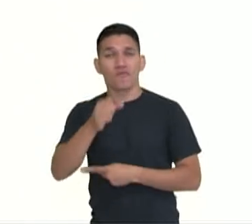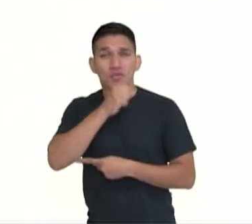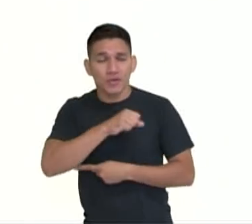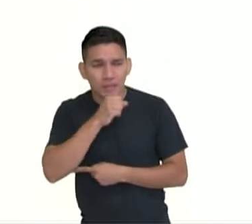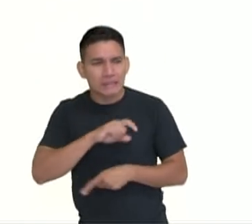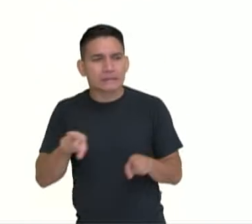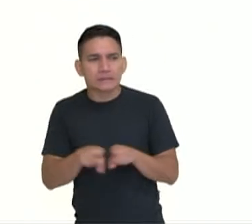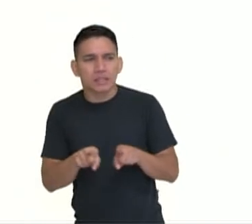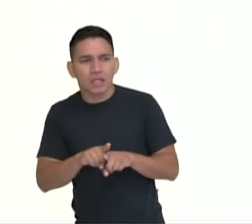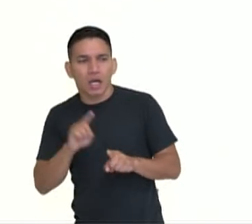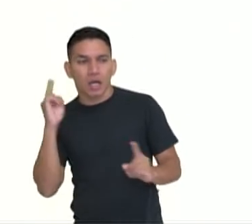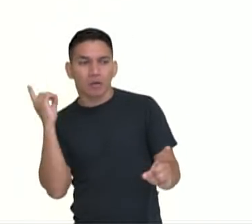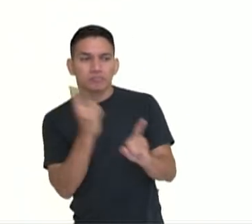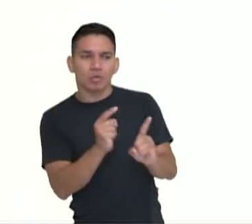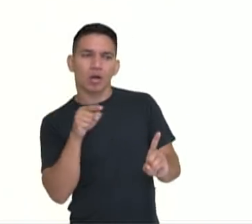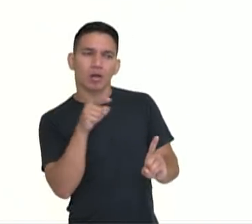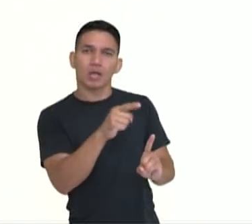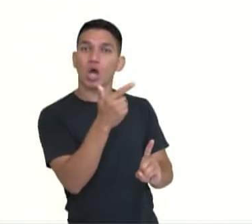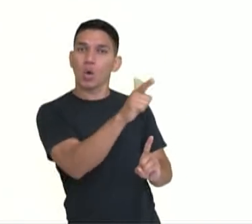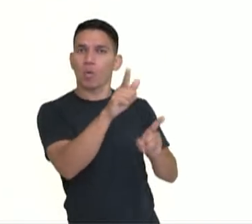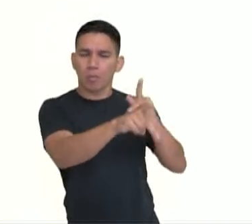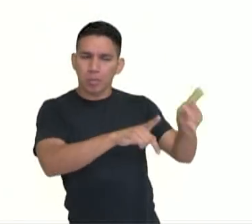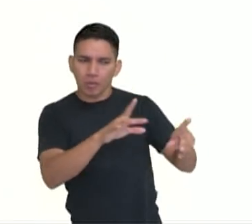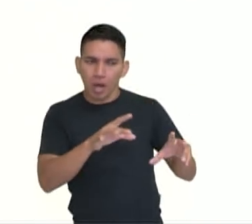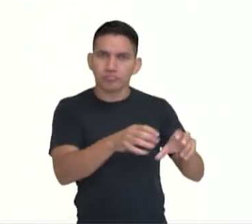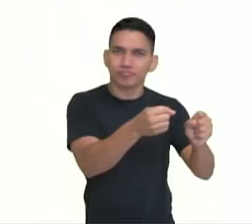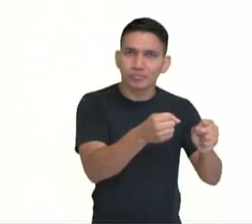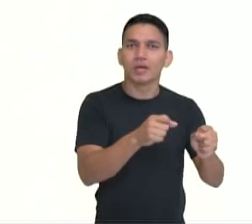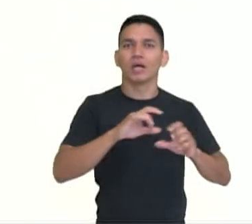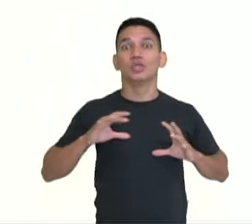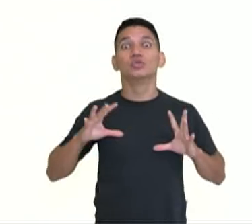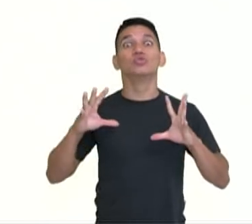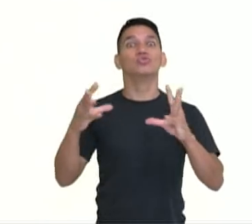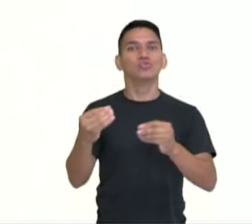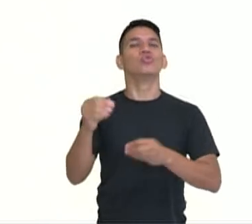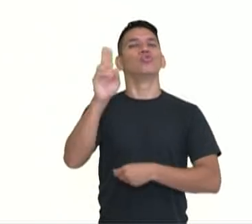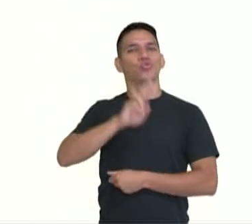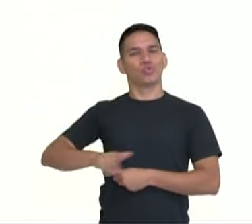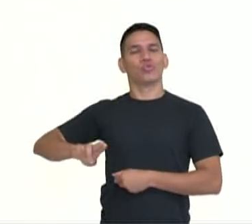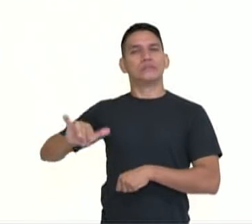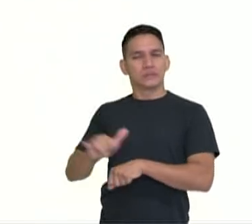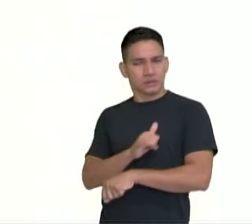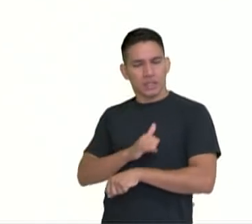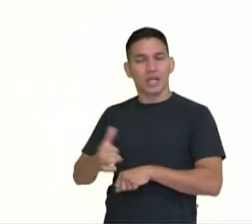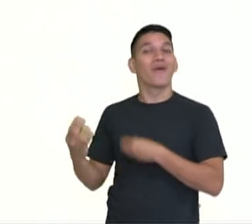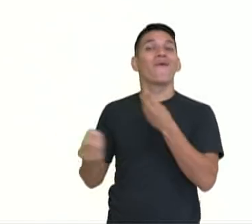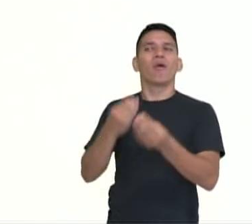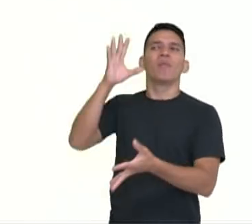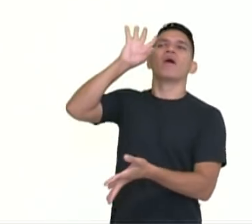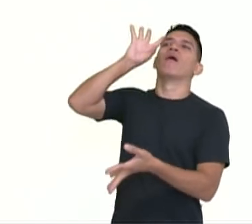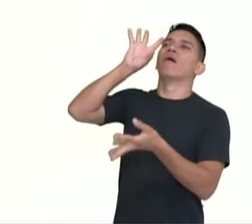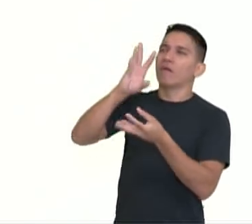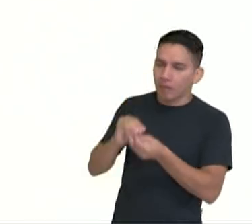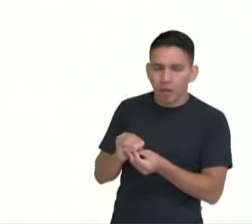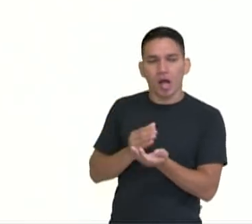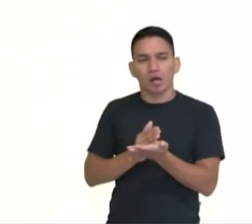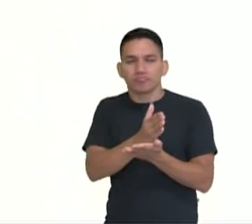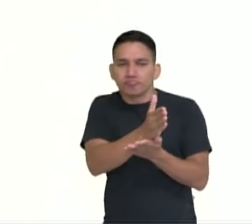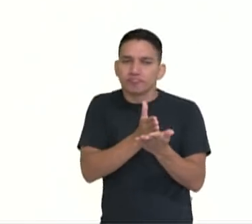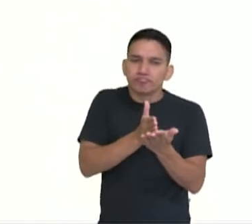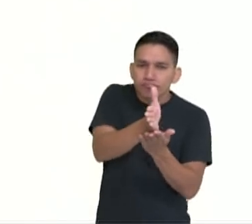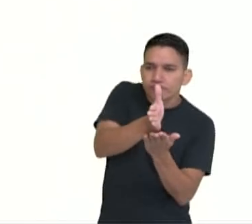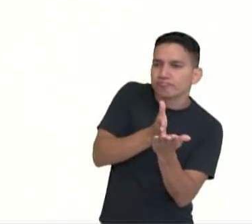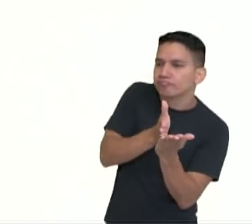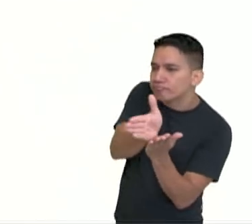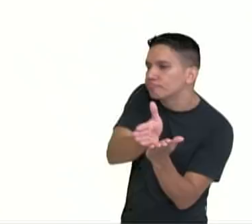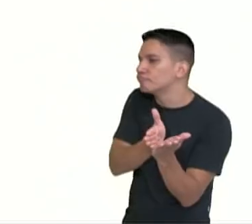outros povos. Então, tudo isso faz um imenso sentido para a gente entender a orientação, entender